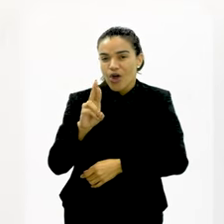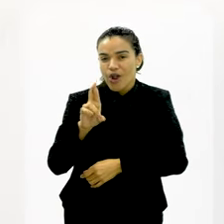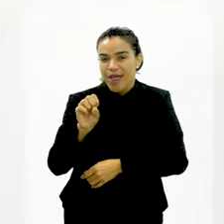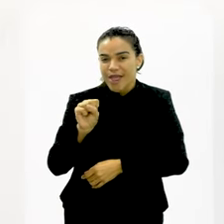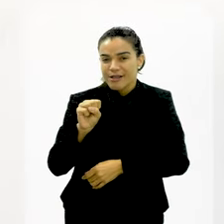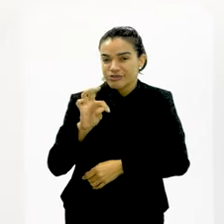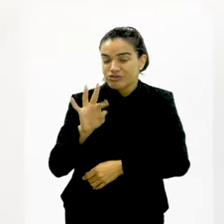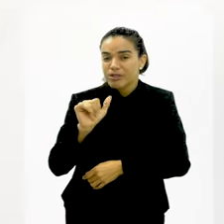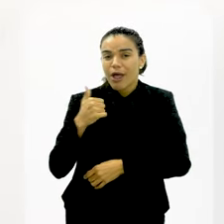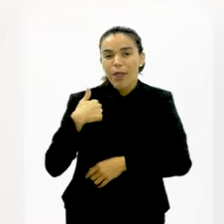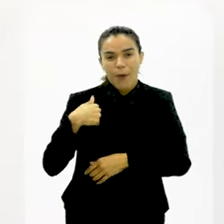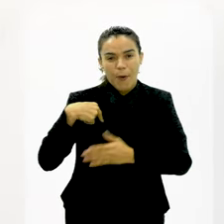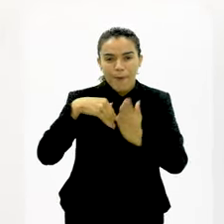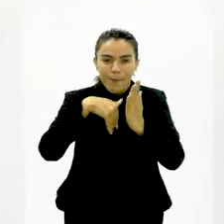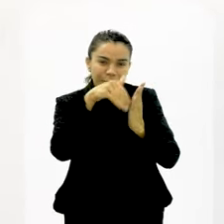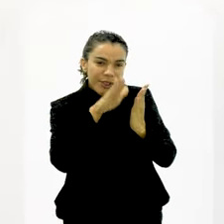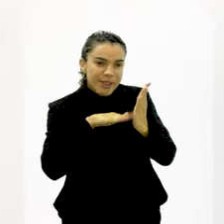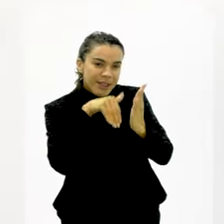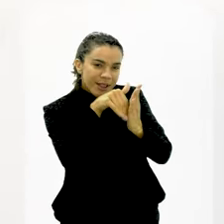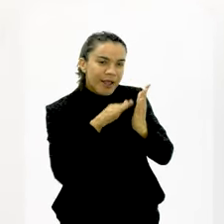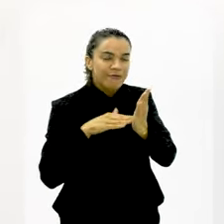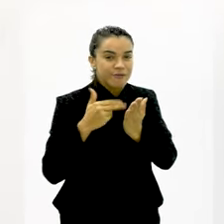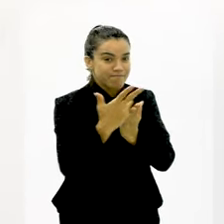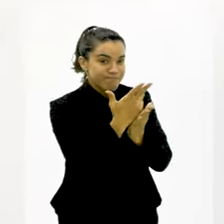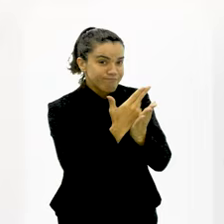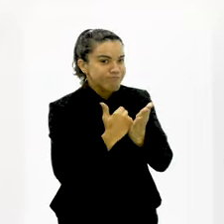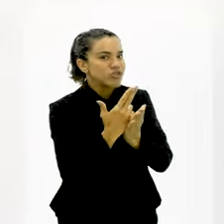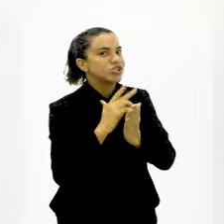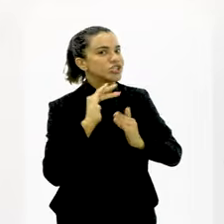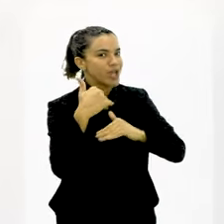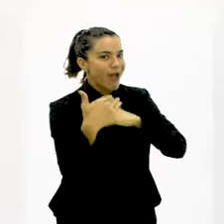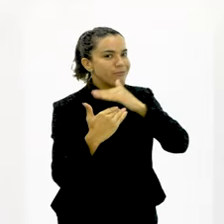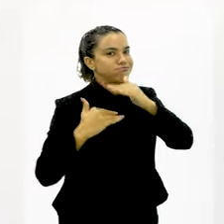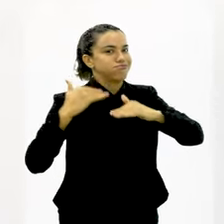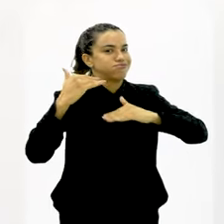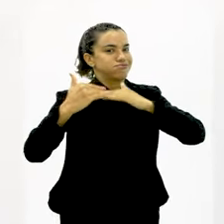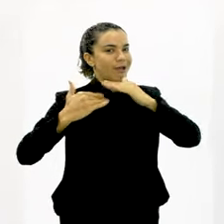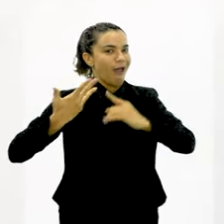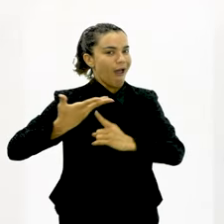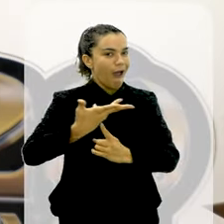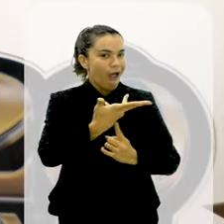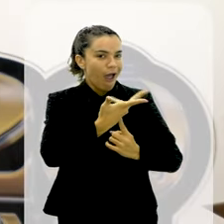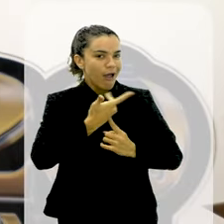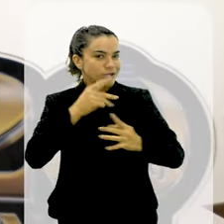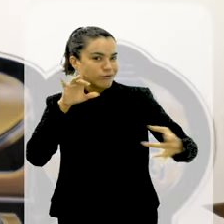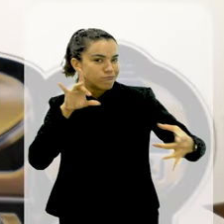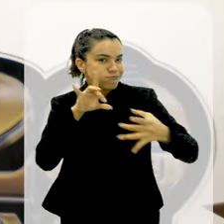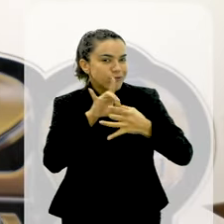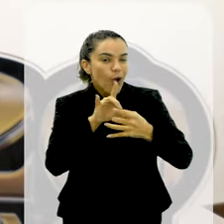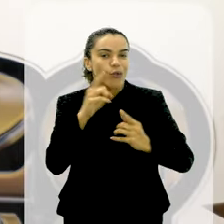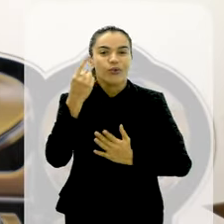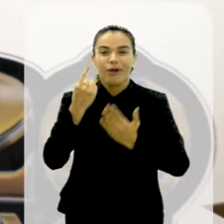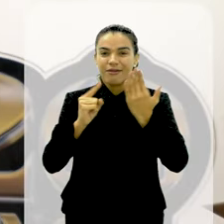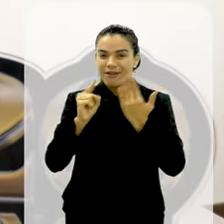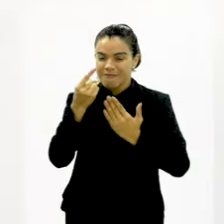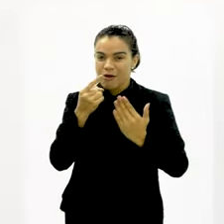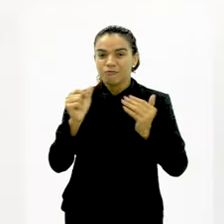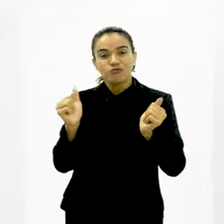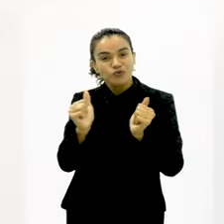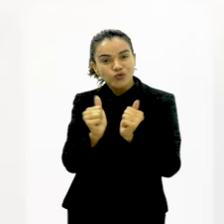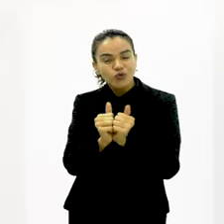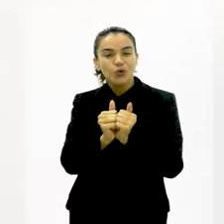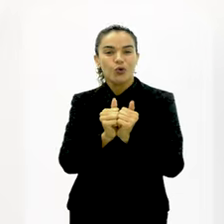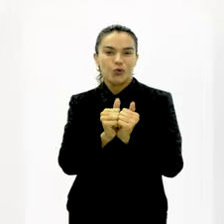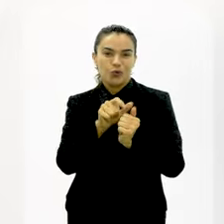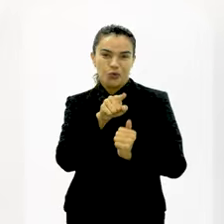com 9 anos de idade, eu já pintava, desenhava, já desenvolvia um trabalho artístico carnavalesco junto a